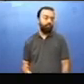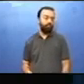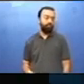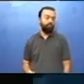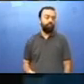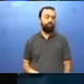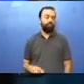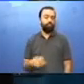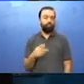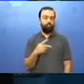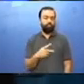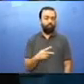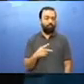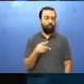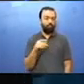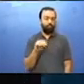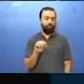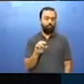Então, vamos escrever